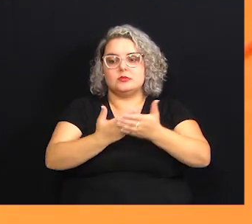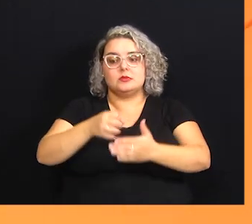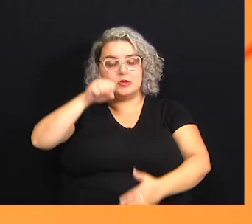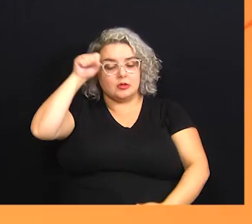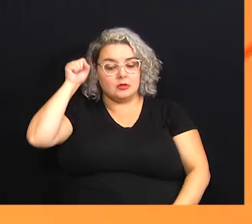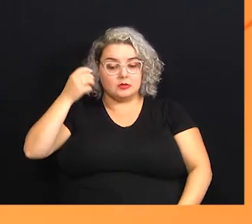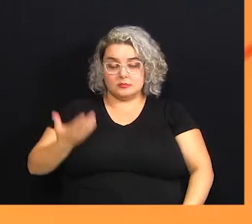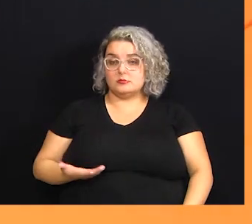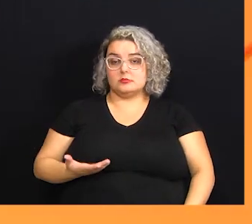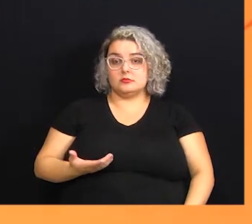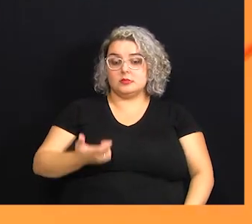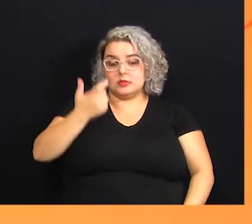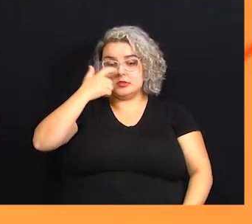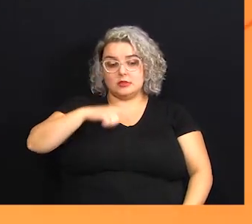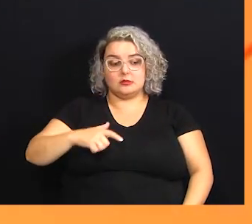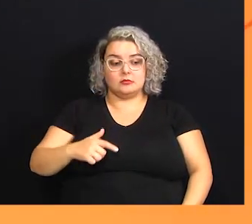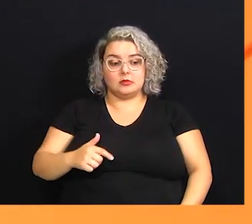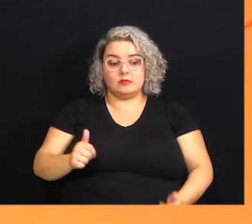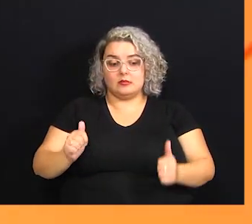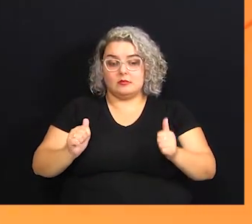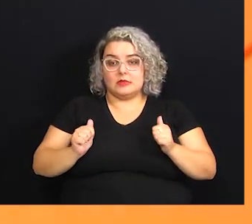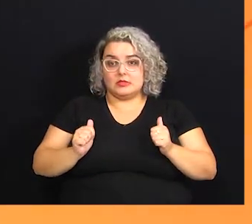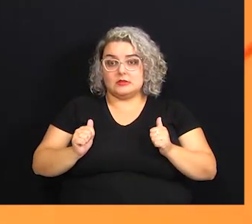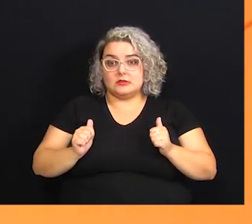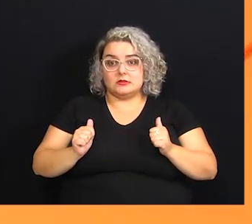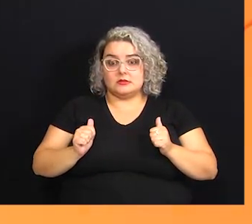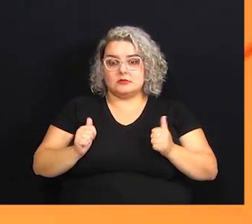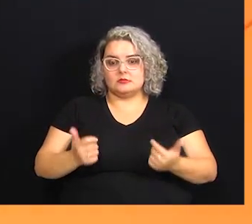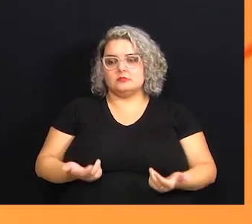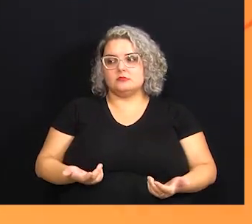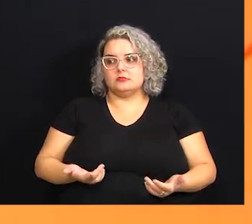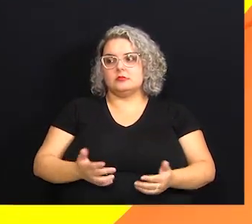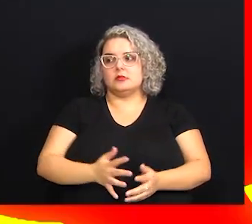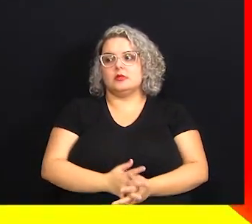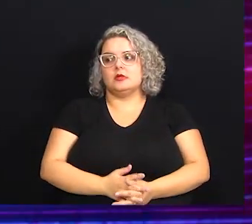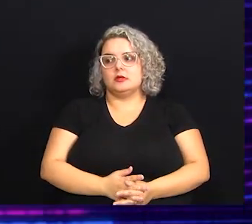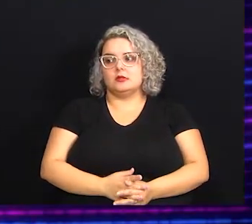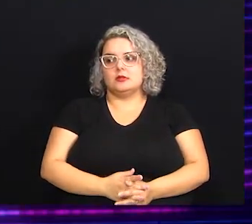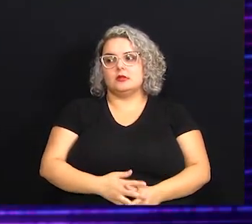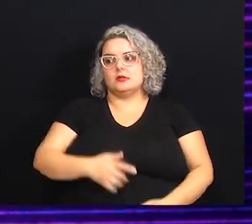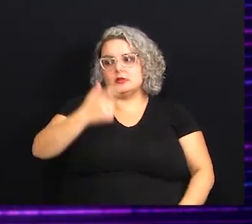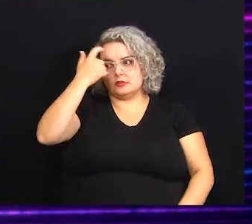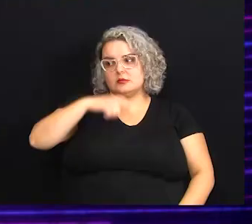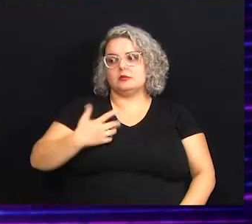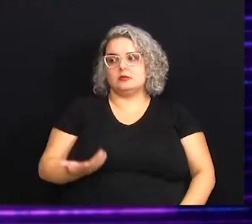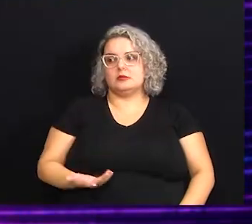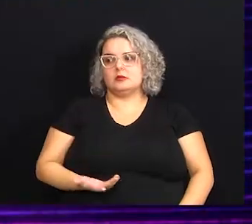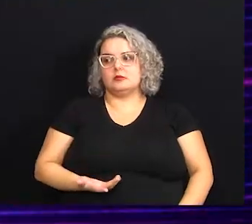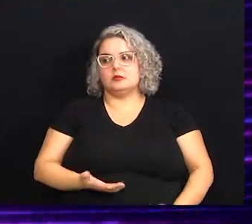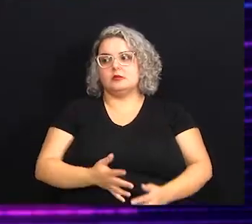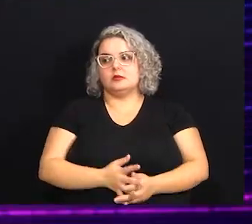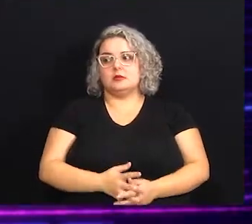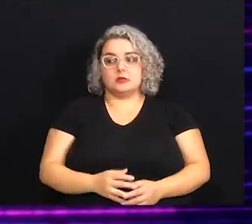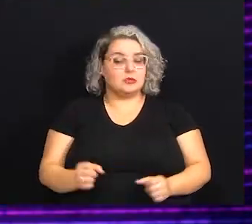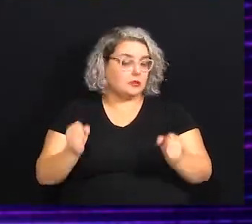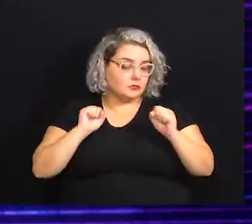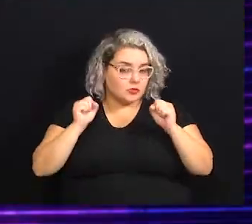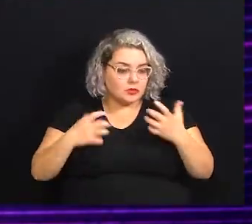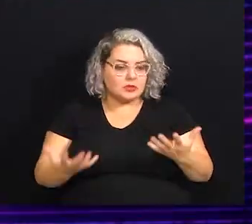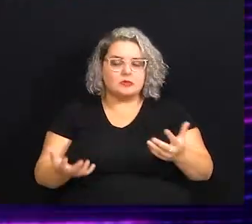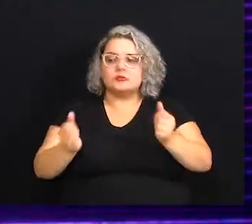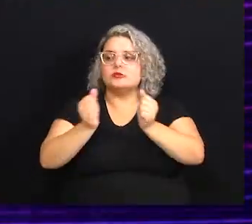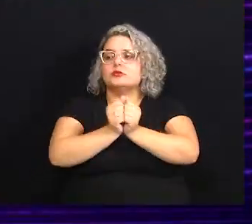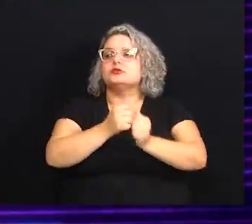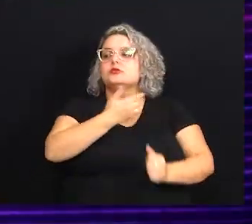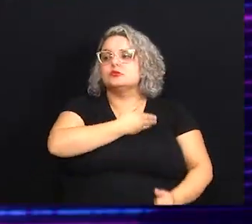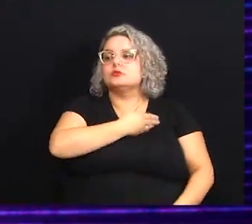vestibular, e eu estava completamente inabilitado. Então eu me vi atrás, e eu era uma pessoa não competitiva, mas que gostava de estar